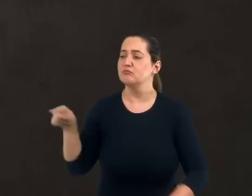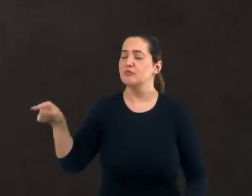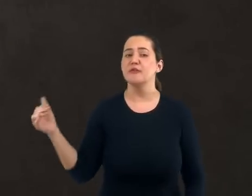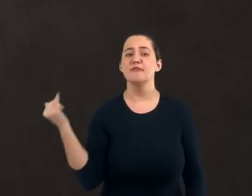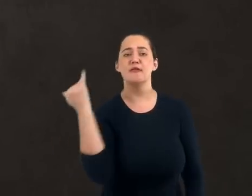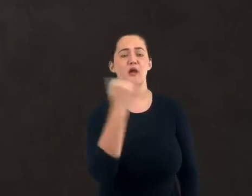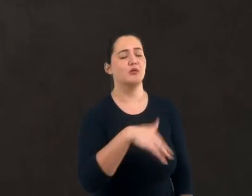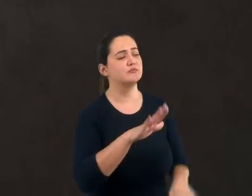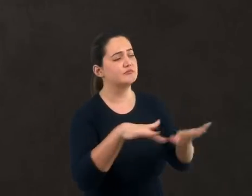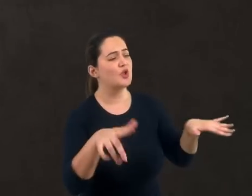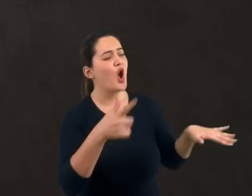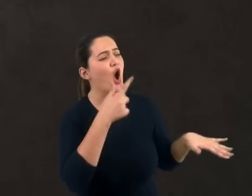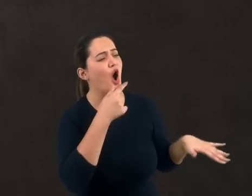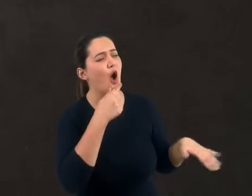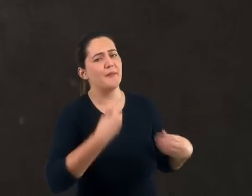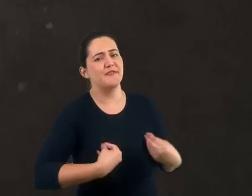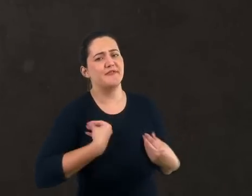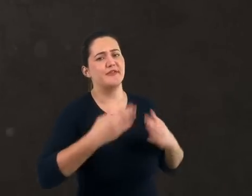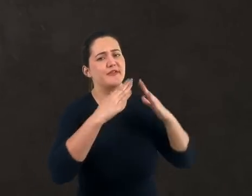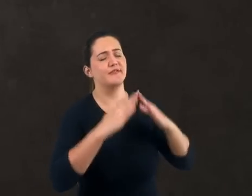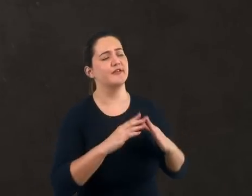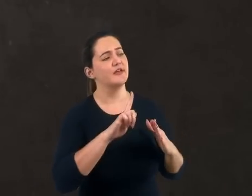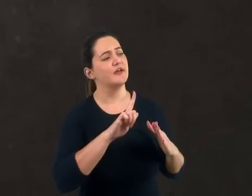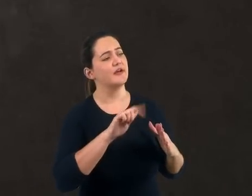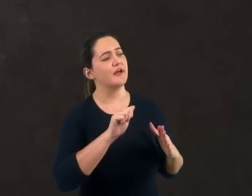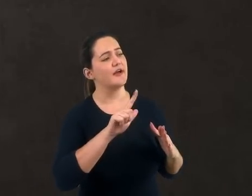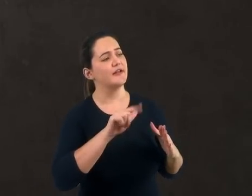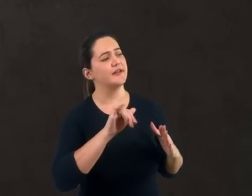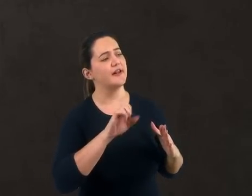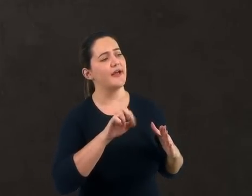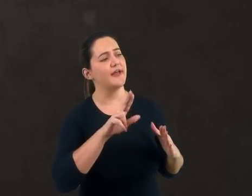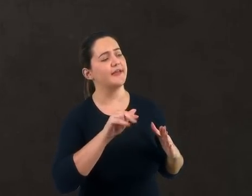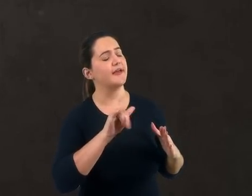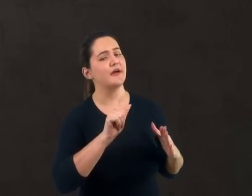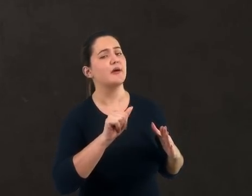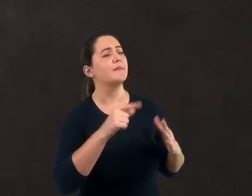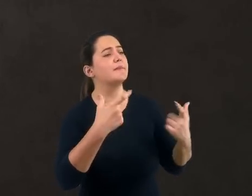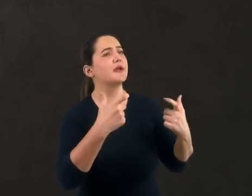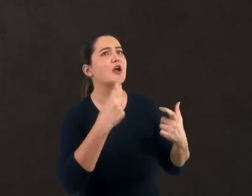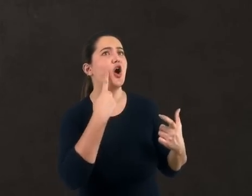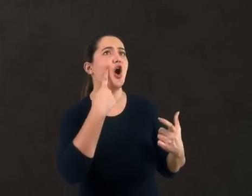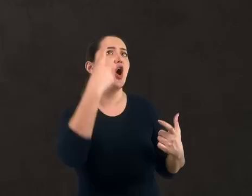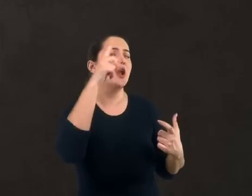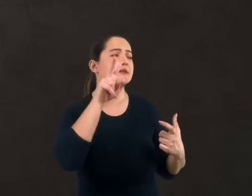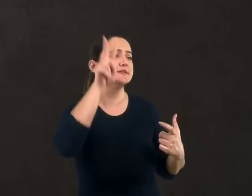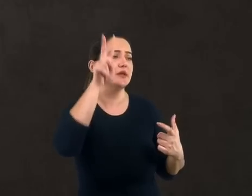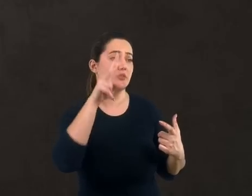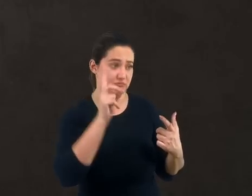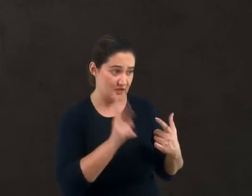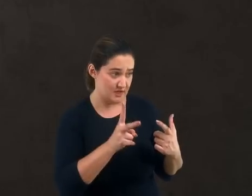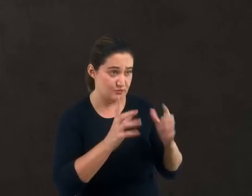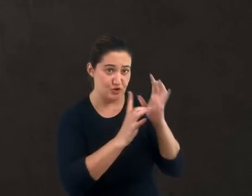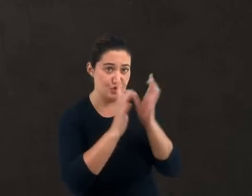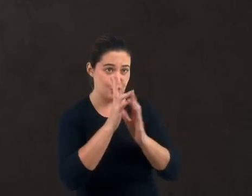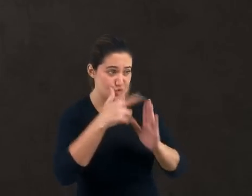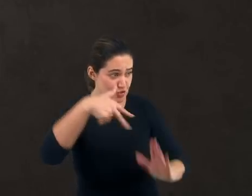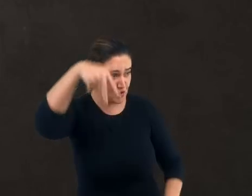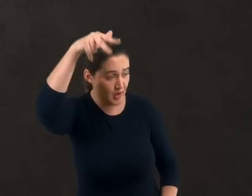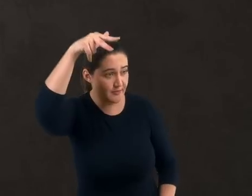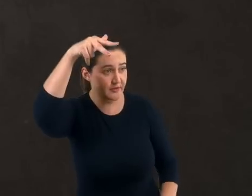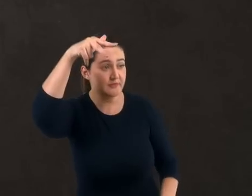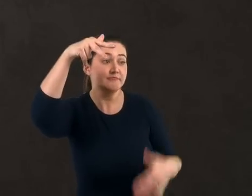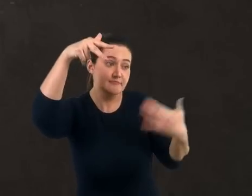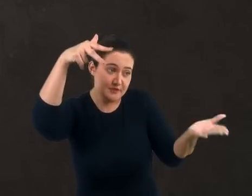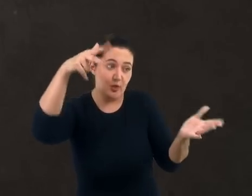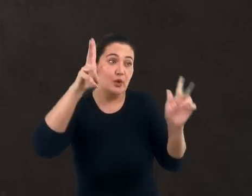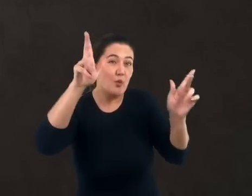Galileia, disseram eles, por que estáis olhando para as alturas? Este mesmo Jesus, que dentre vós foi elevado ao